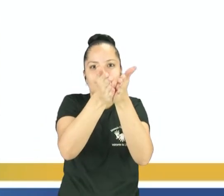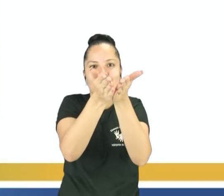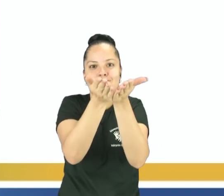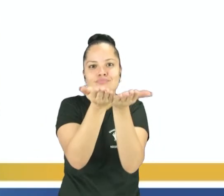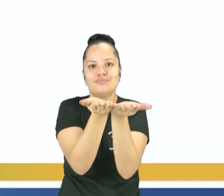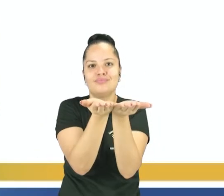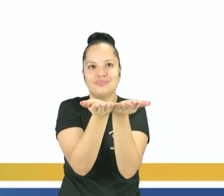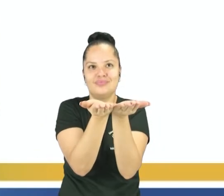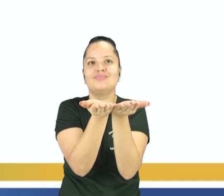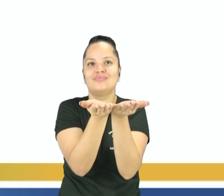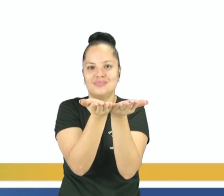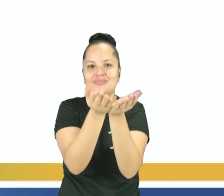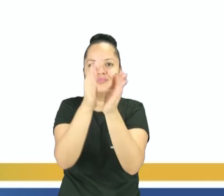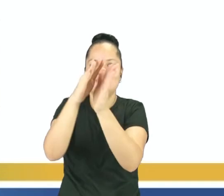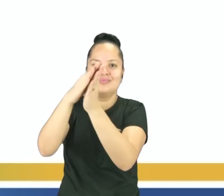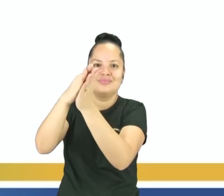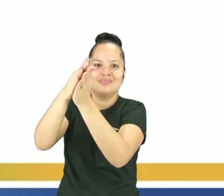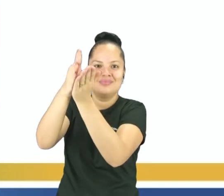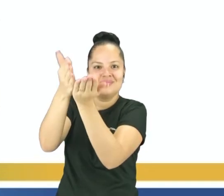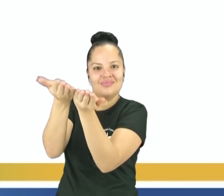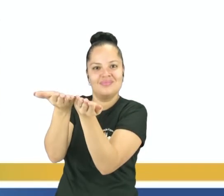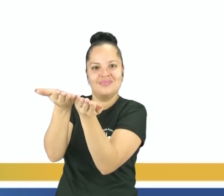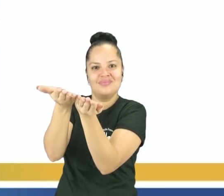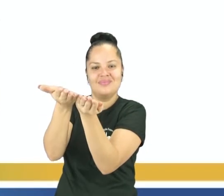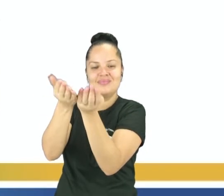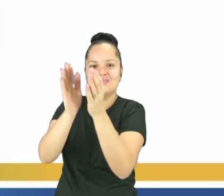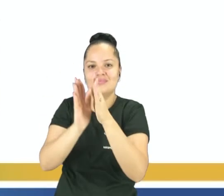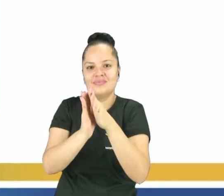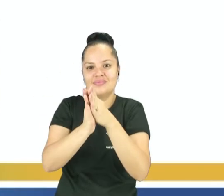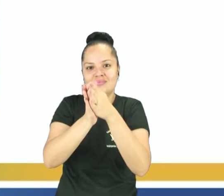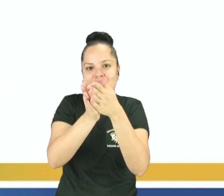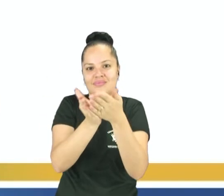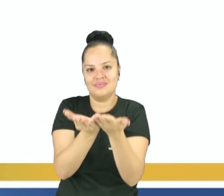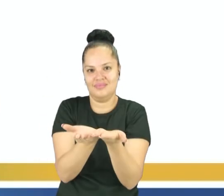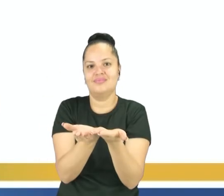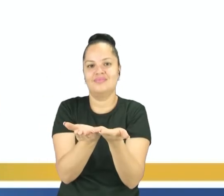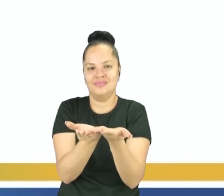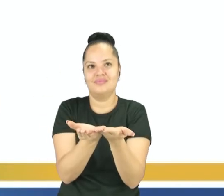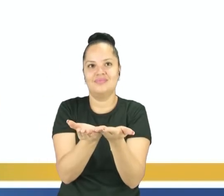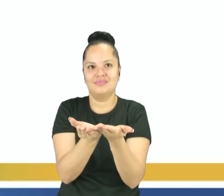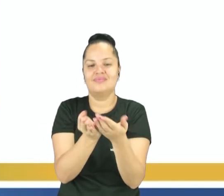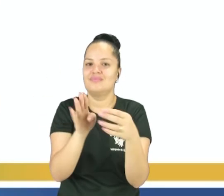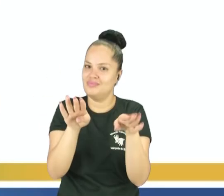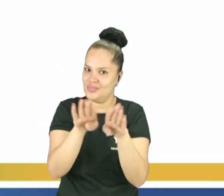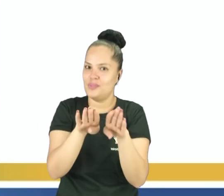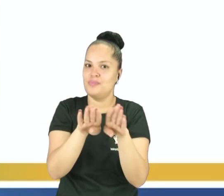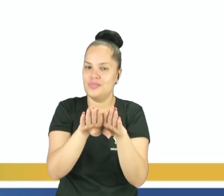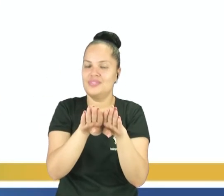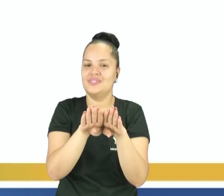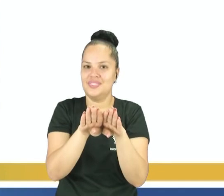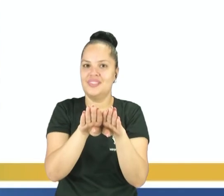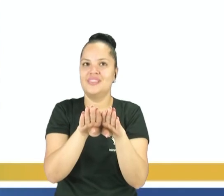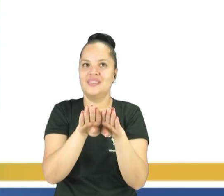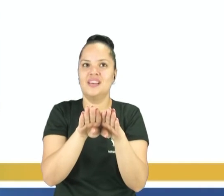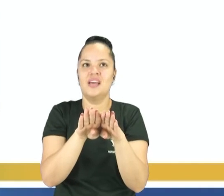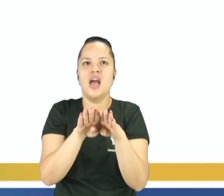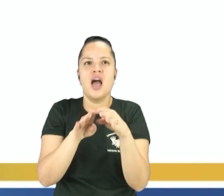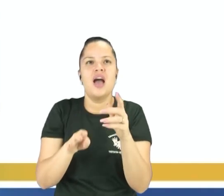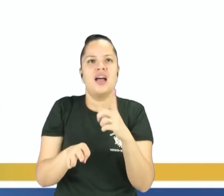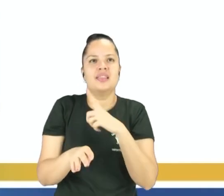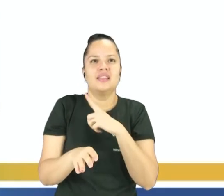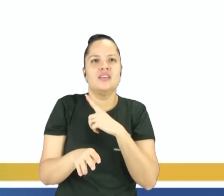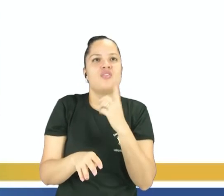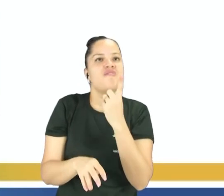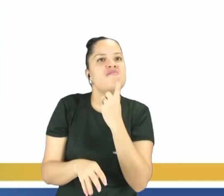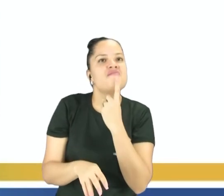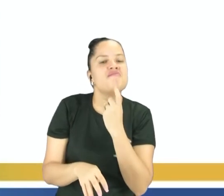duas partes iguais que estão refletidas em relação ao corte. Essa imagem aqui do Largato Vermelho, ó, também